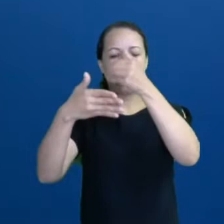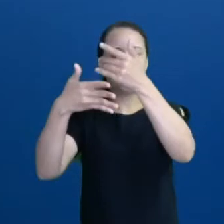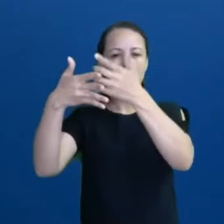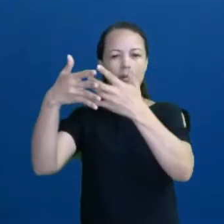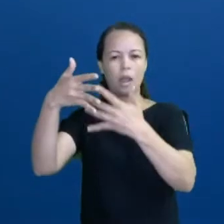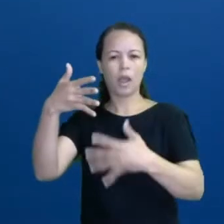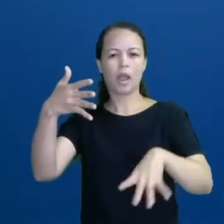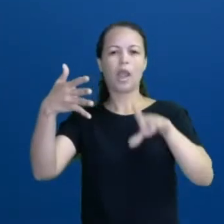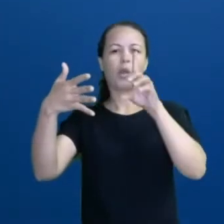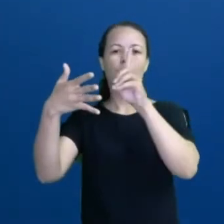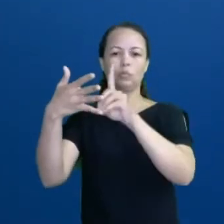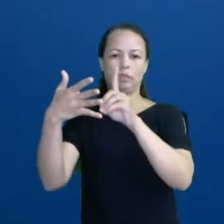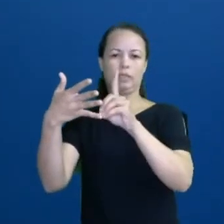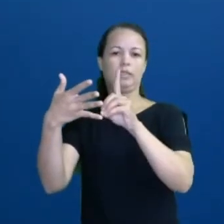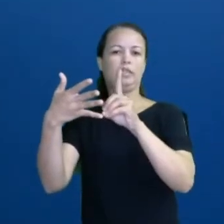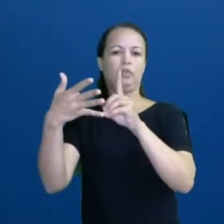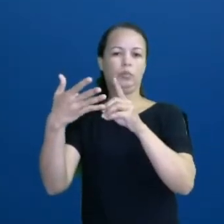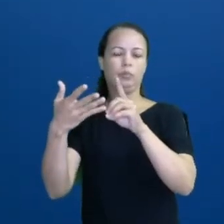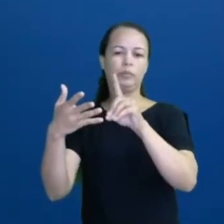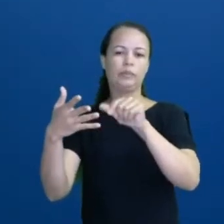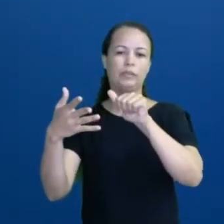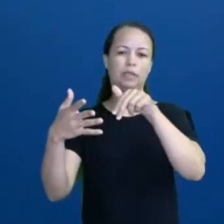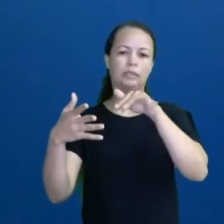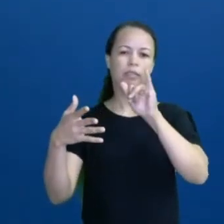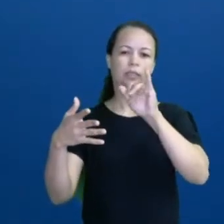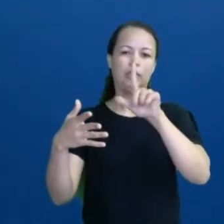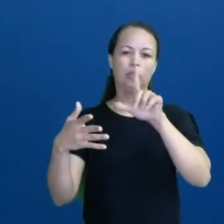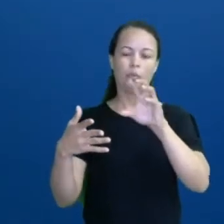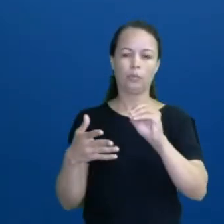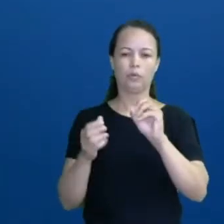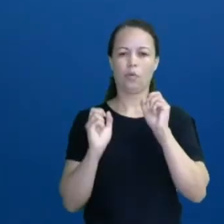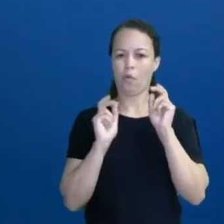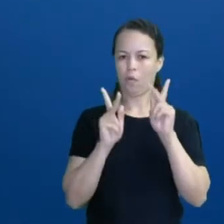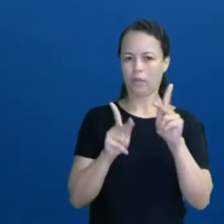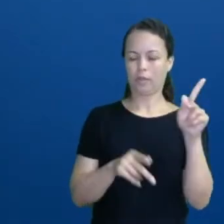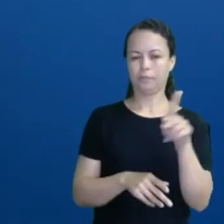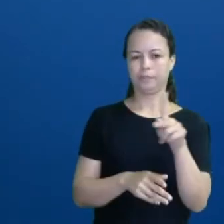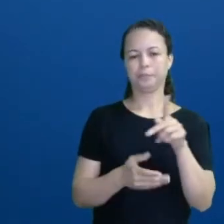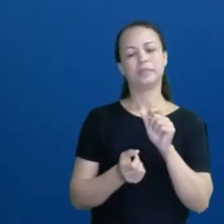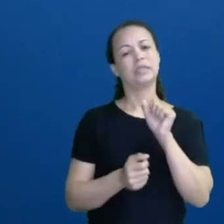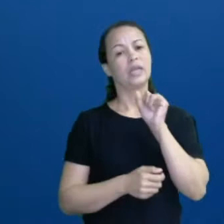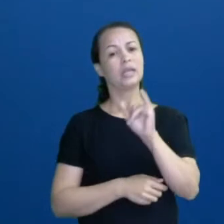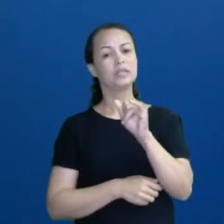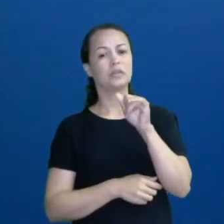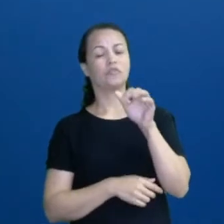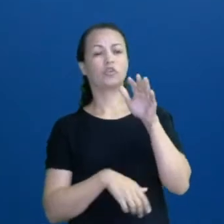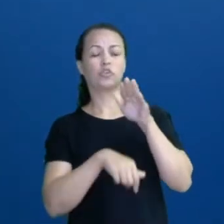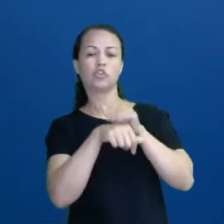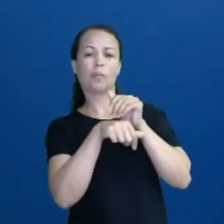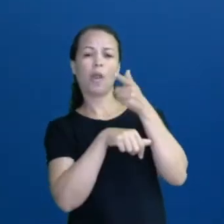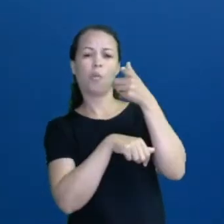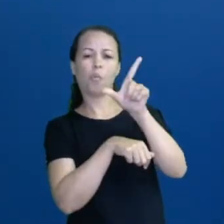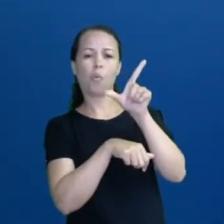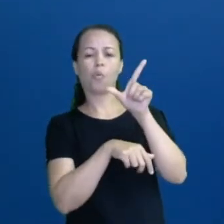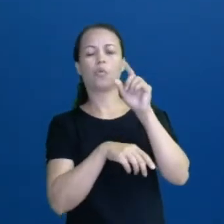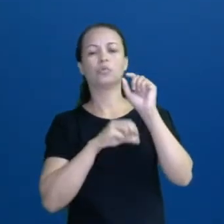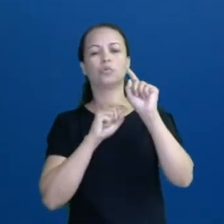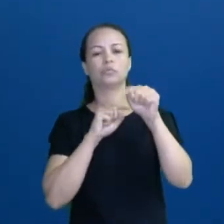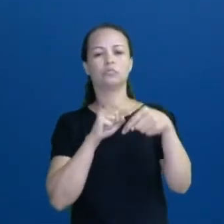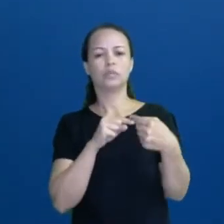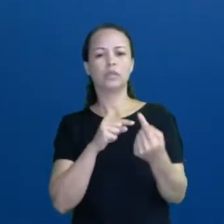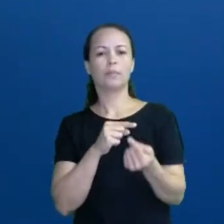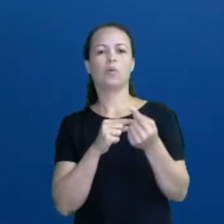o Danilo. Ok, tia. E se eu fosse chamar um outro aluno depois